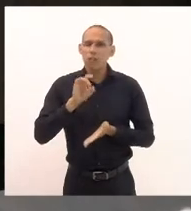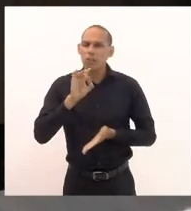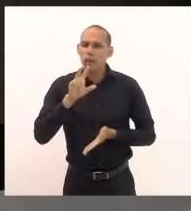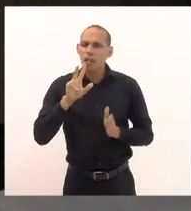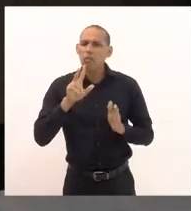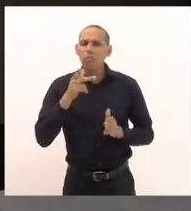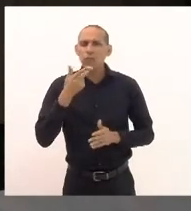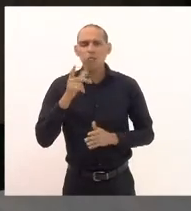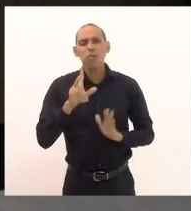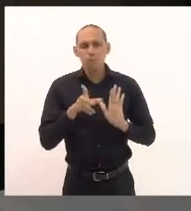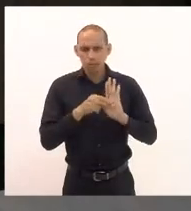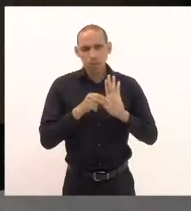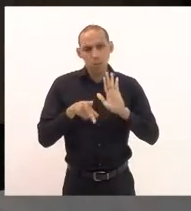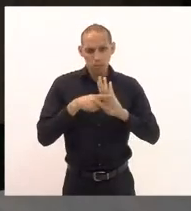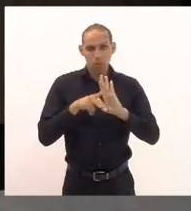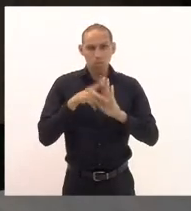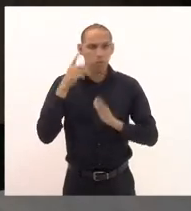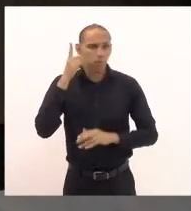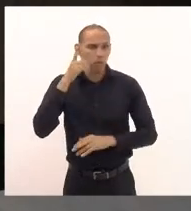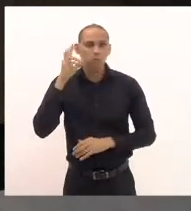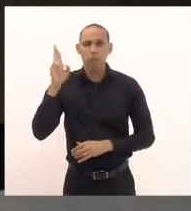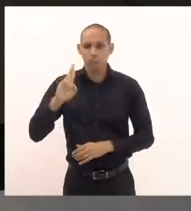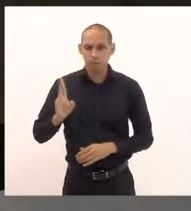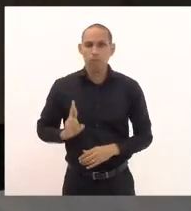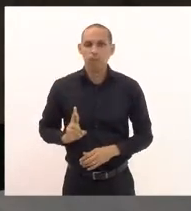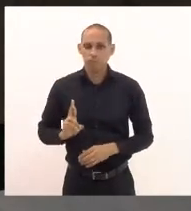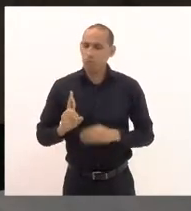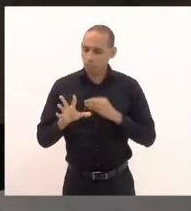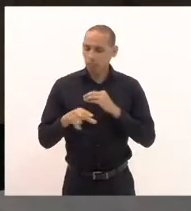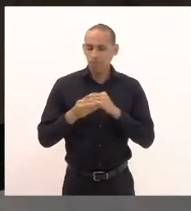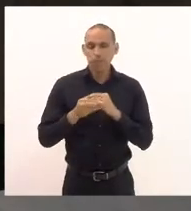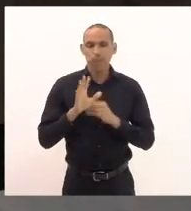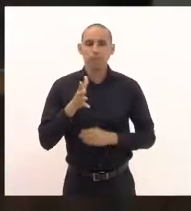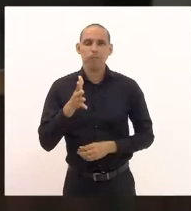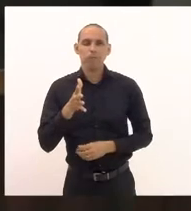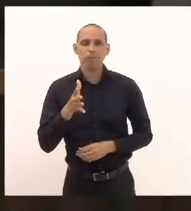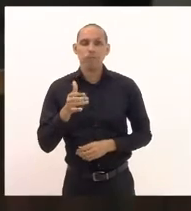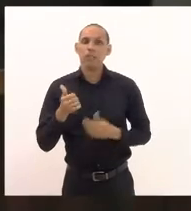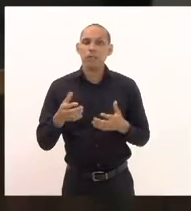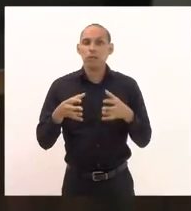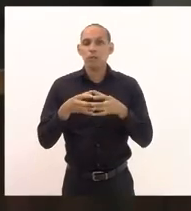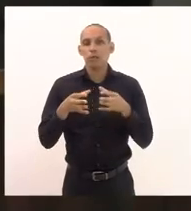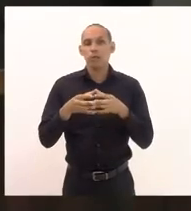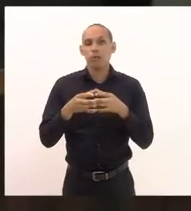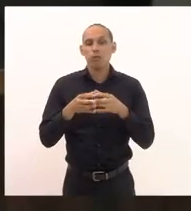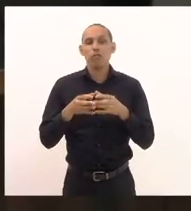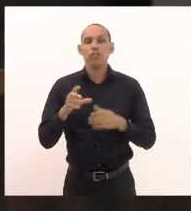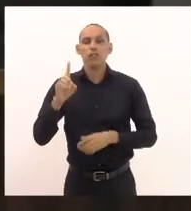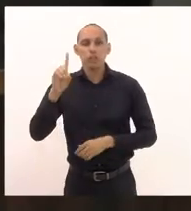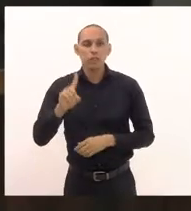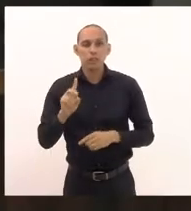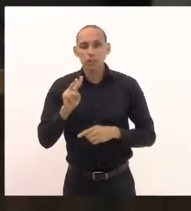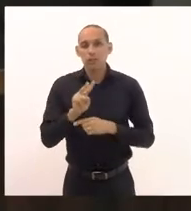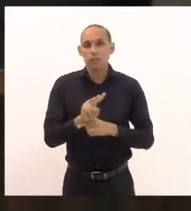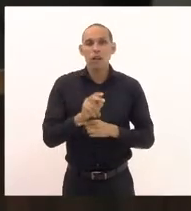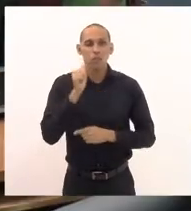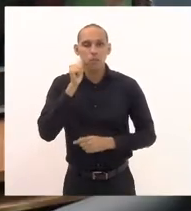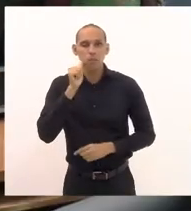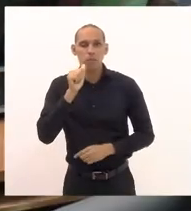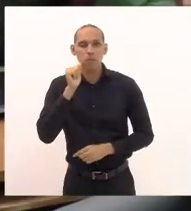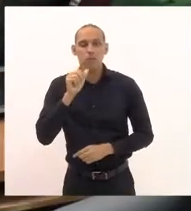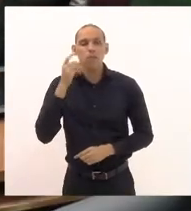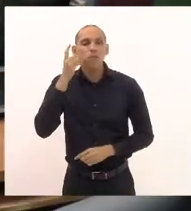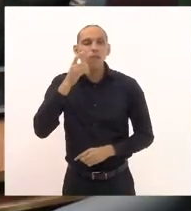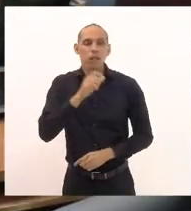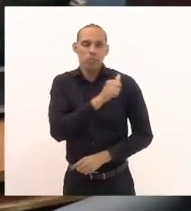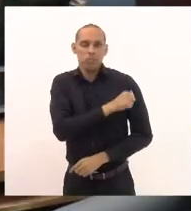emenda é a emenda da doutora, da deputada Renata, que foi incorporada. Ok. Pela Comissão de Defesa do Direito da Mulher, deputada enfermeira Rejane.